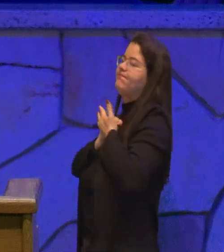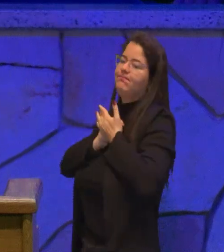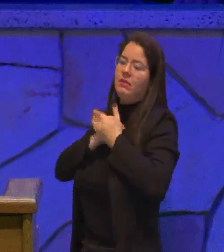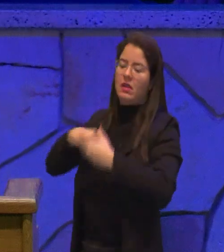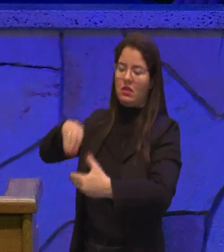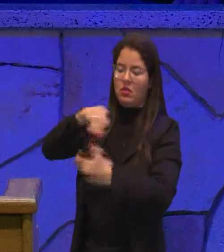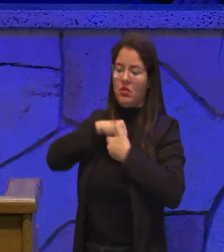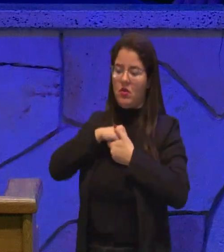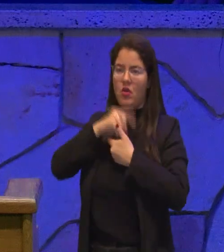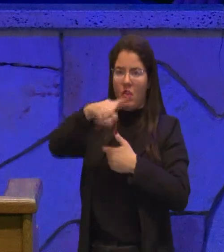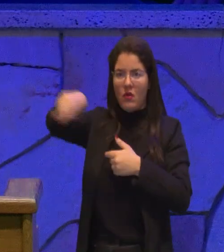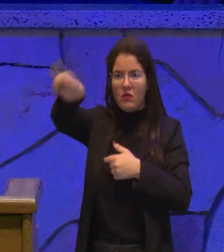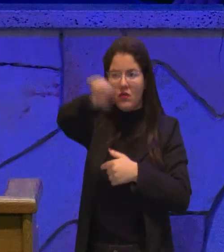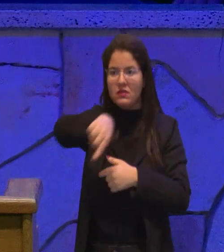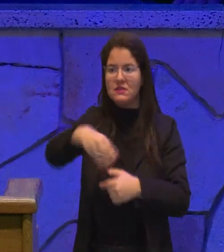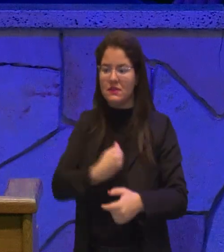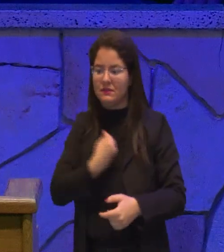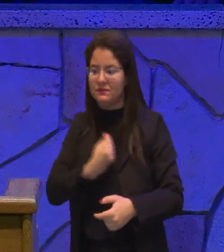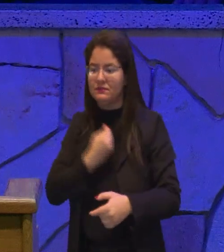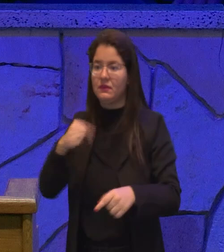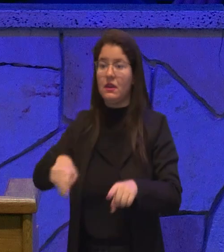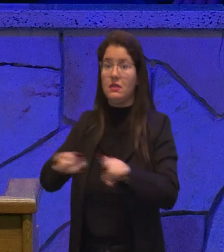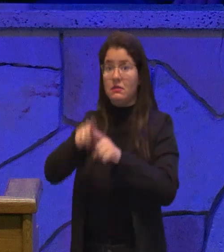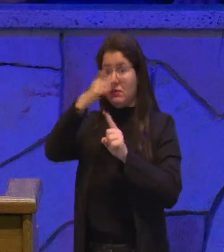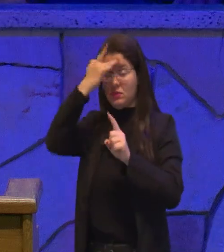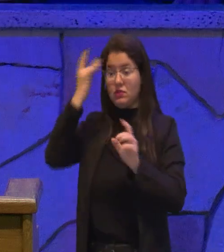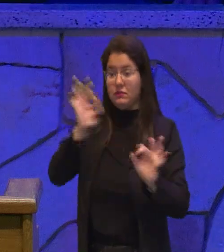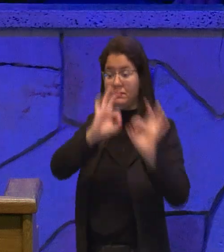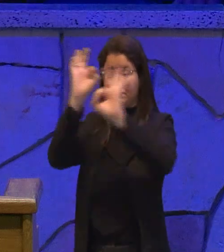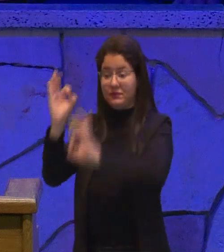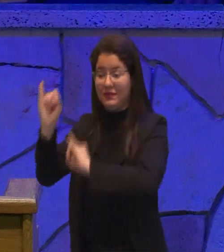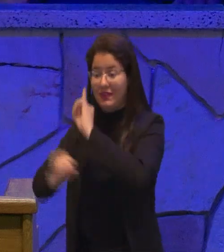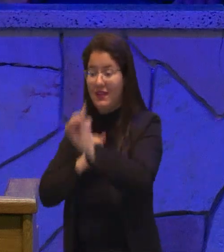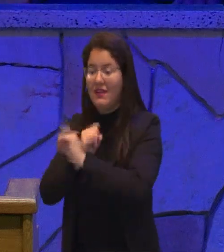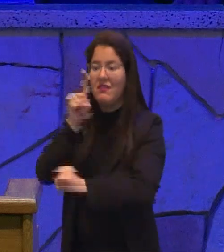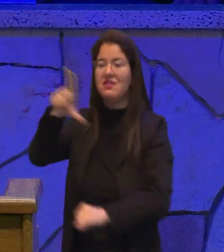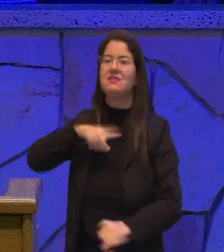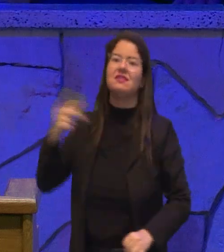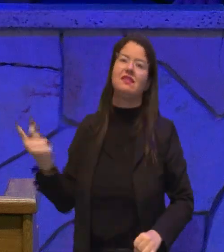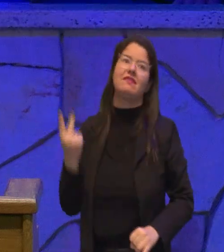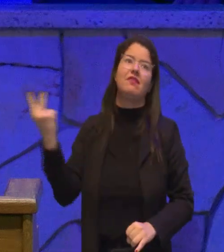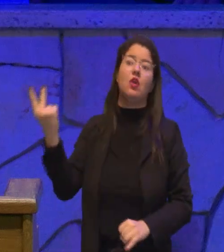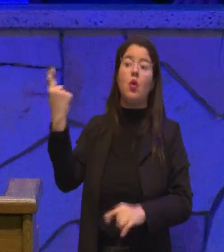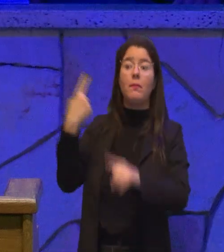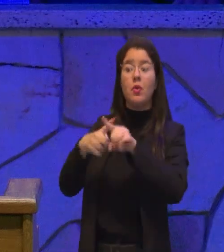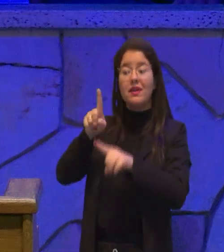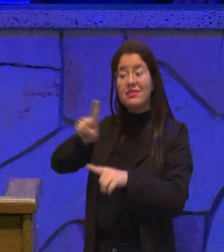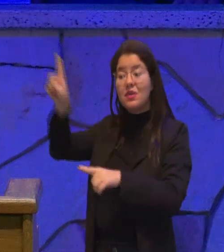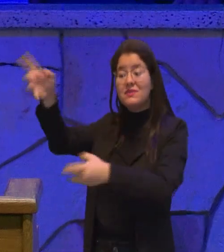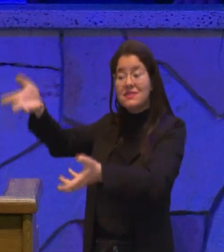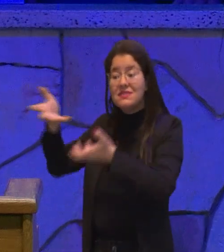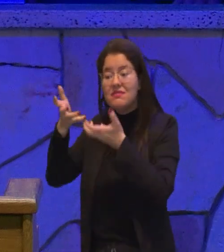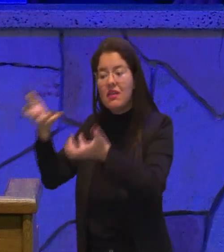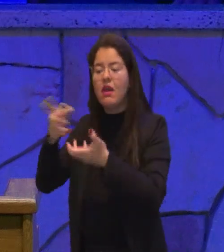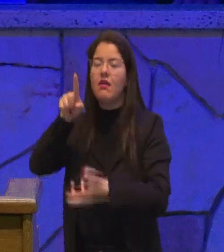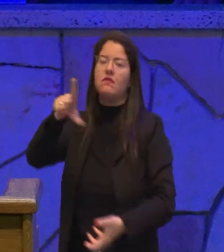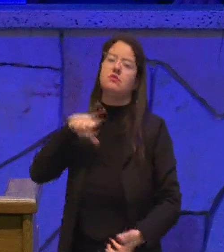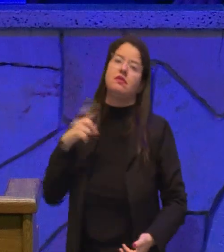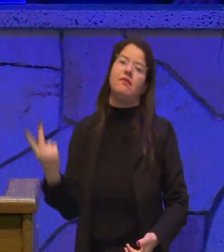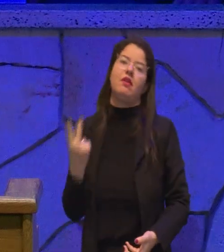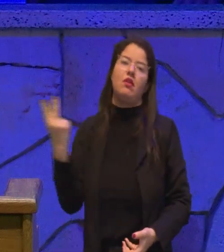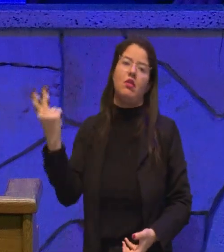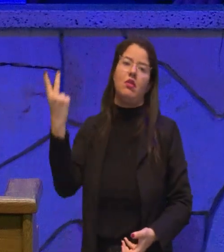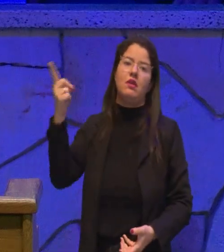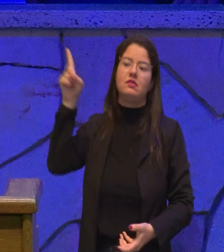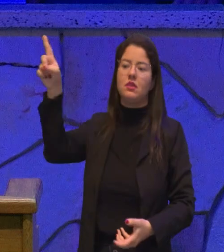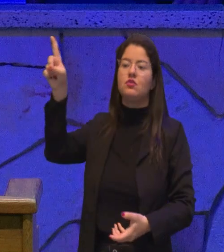Você que está aqui, você que nos ouve pela internet, você é importante porque Deus assim o fez. Ele